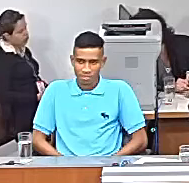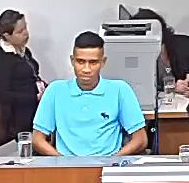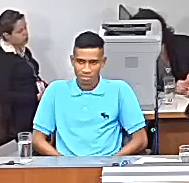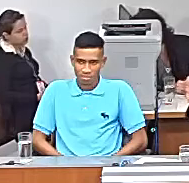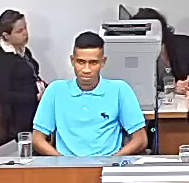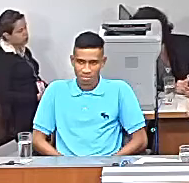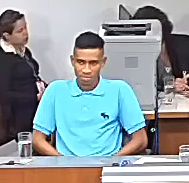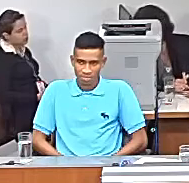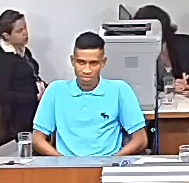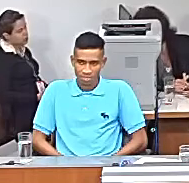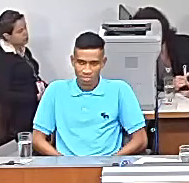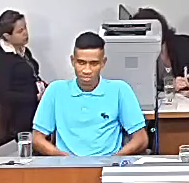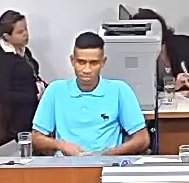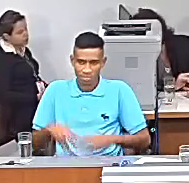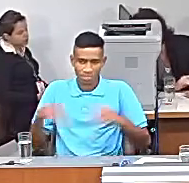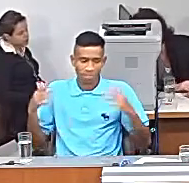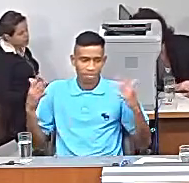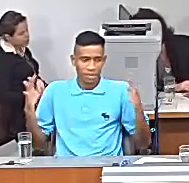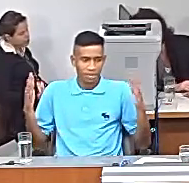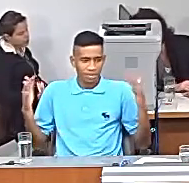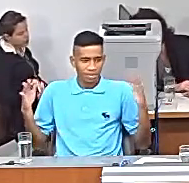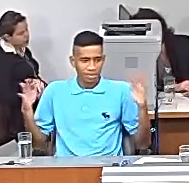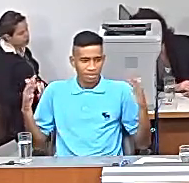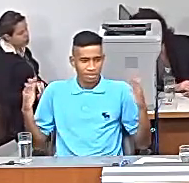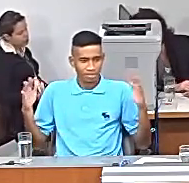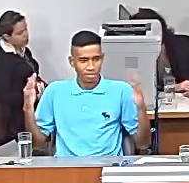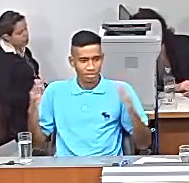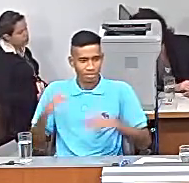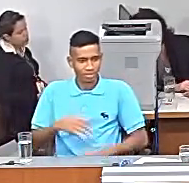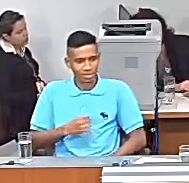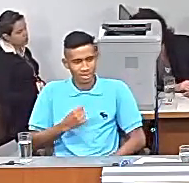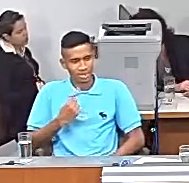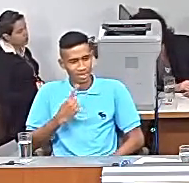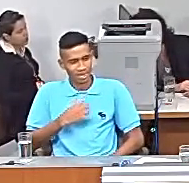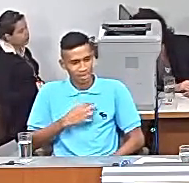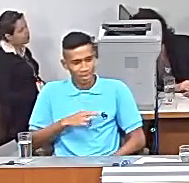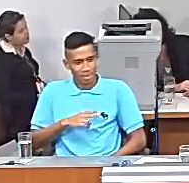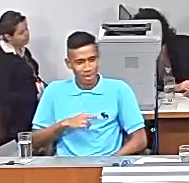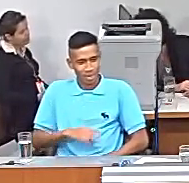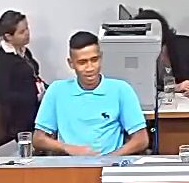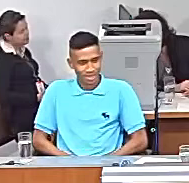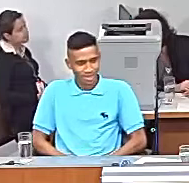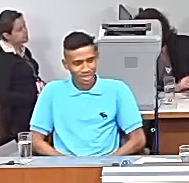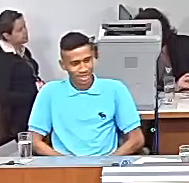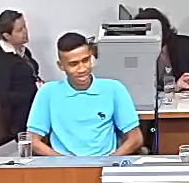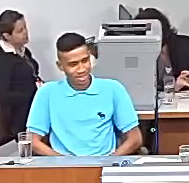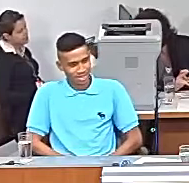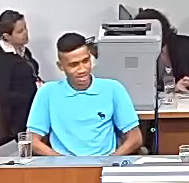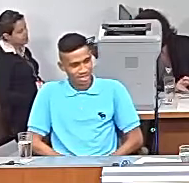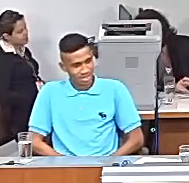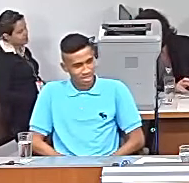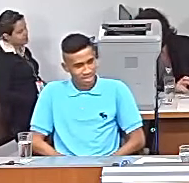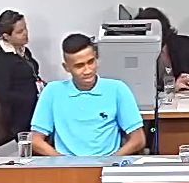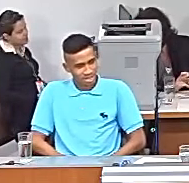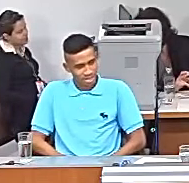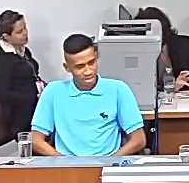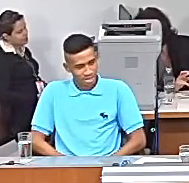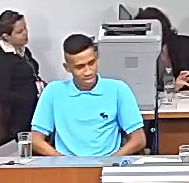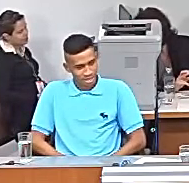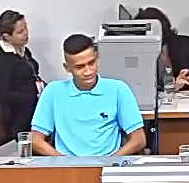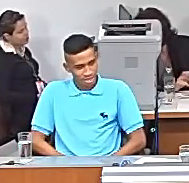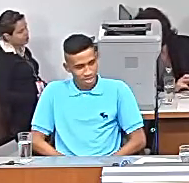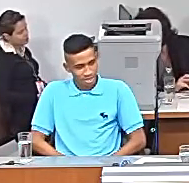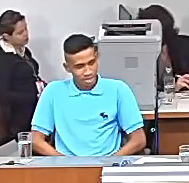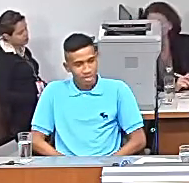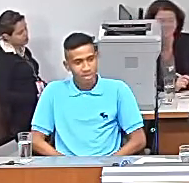eles, nós batemos palma. Teve aqui, na semana passada, os alunos do Francisco Salles que cantaram o hino nacional aqui com